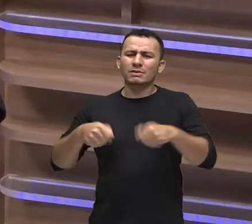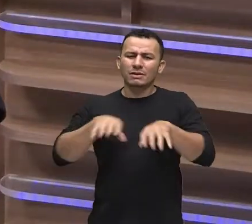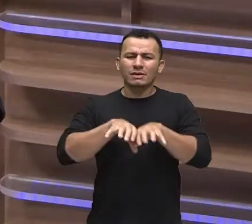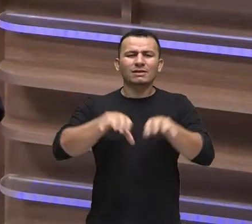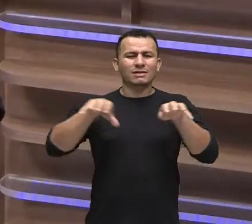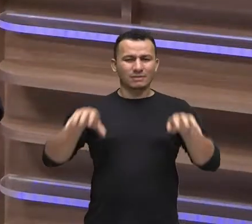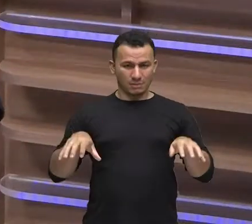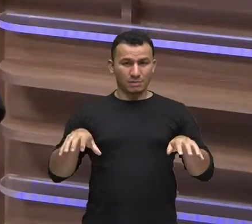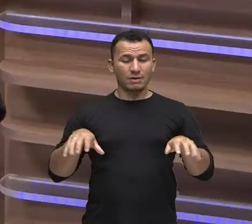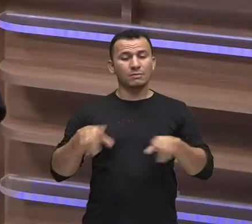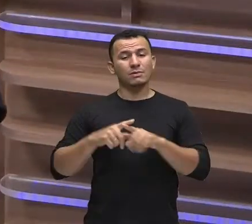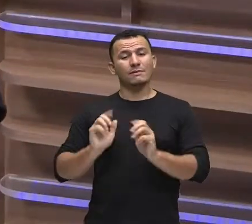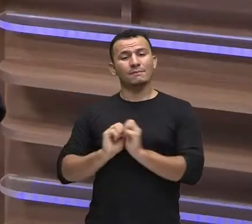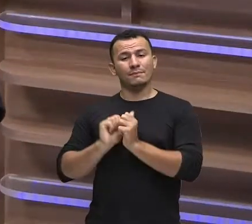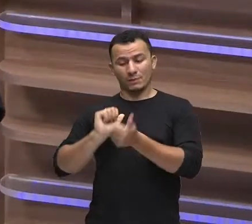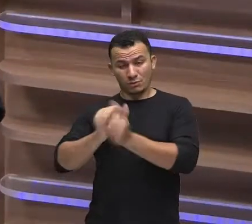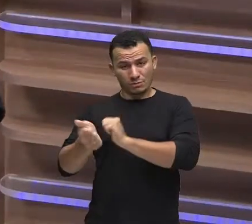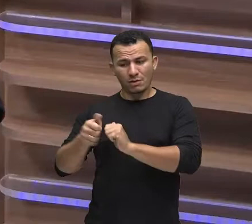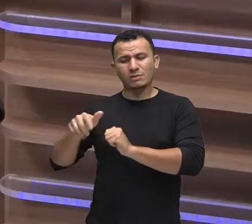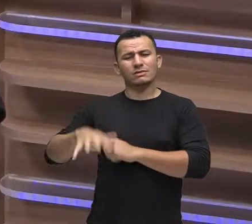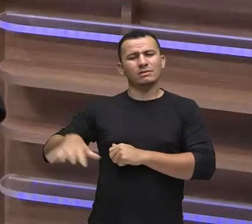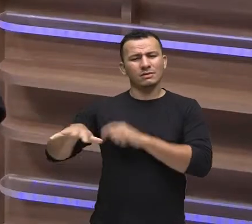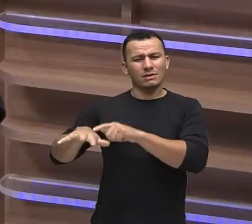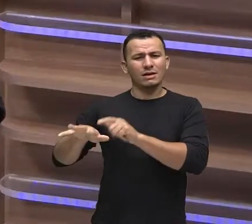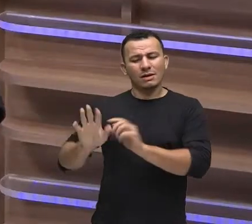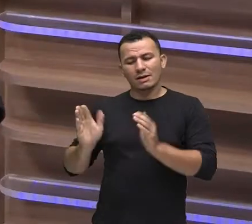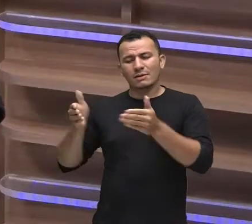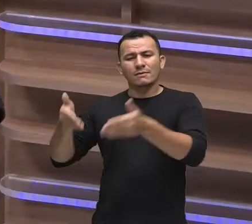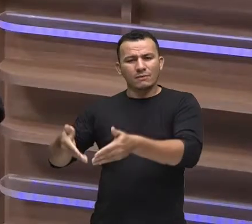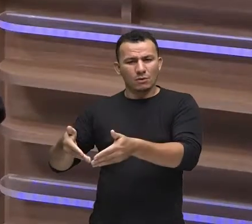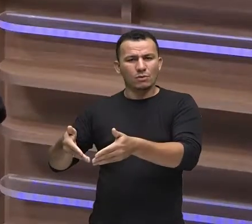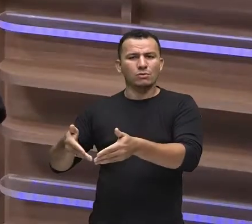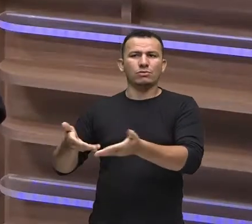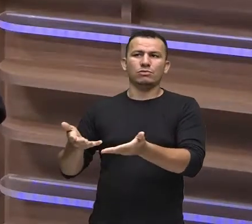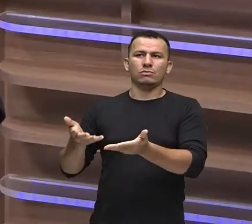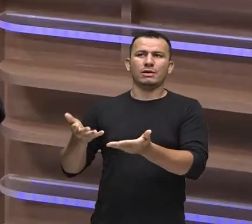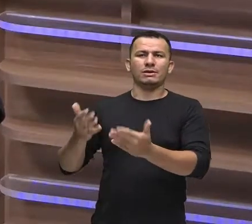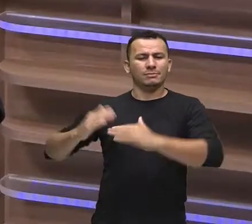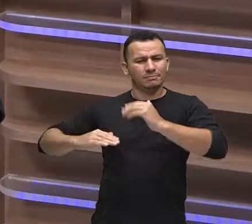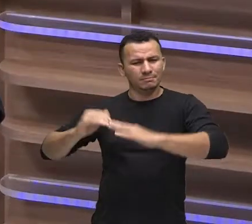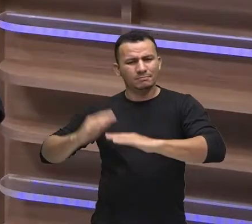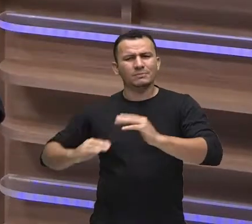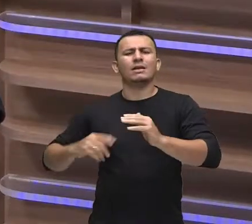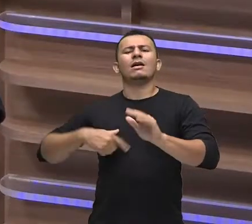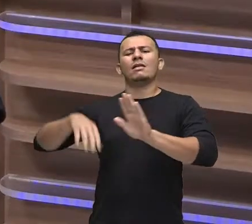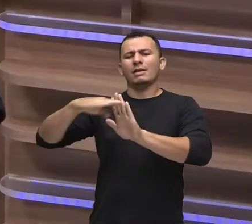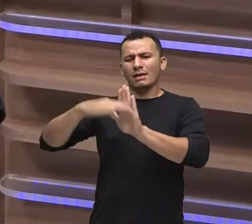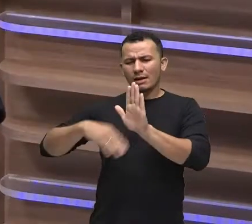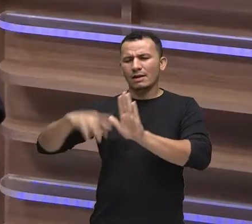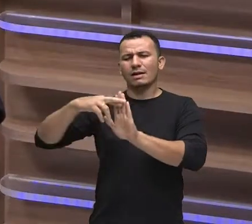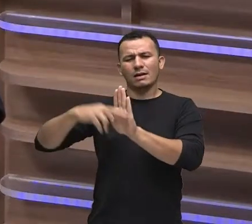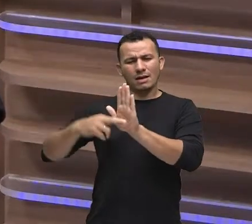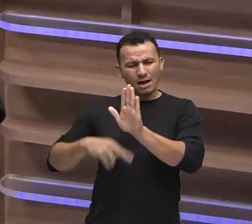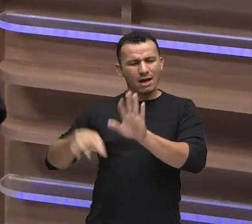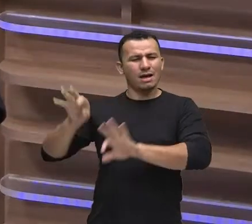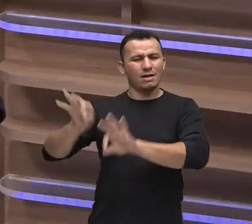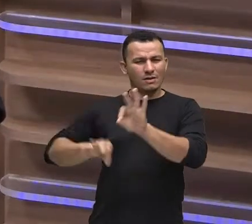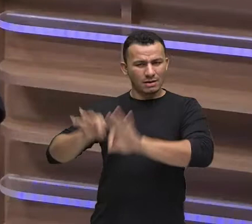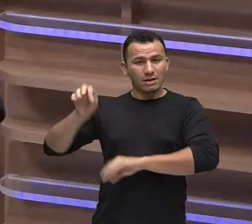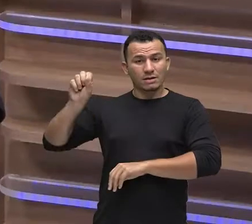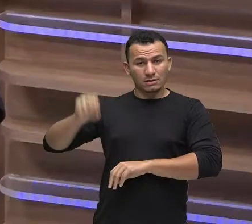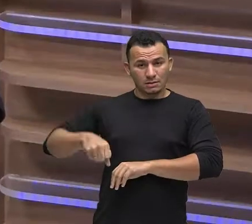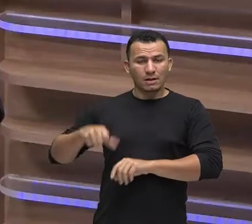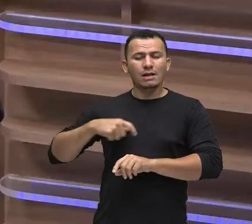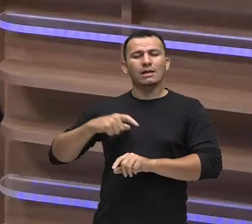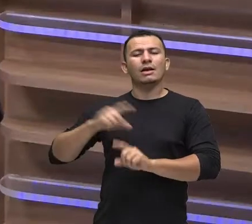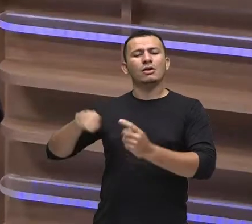conceitos, porque o esporte ele já é algo mais direcionado, algo mais sistematizado, algo com um